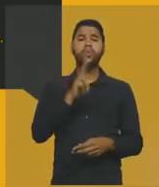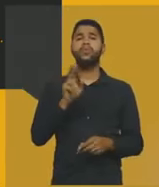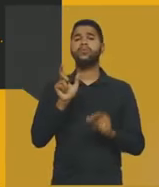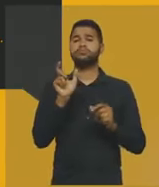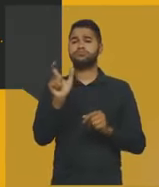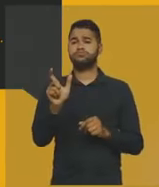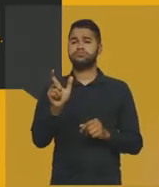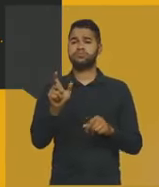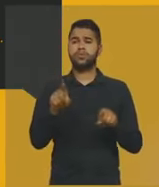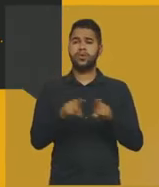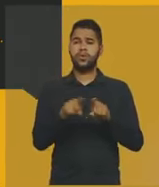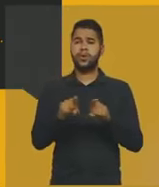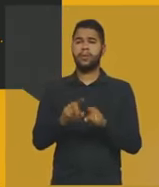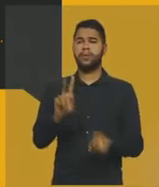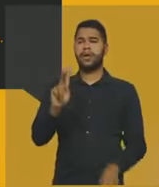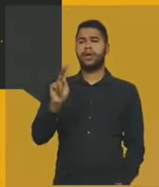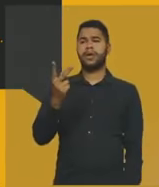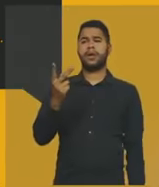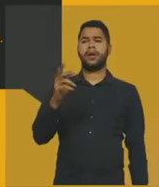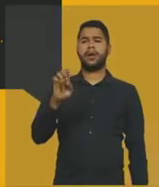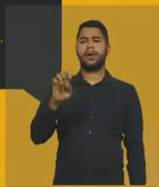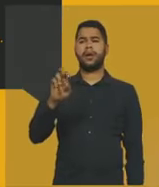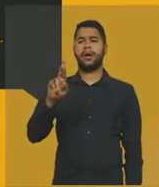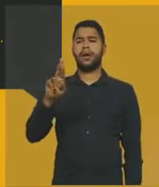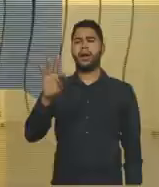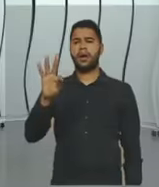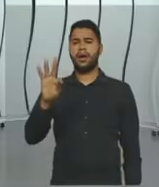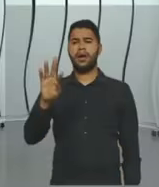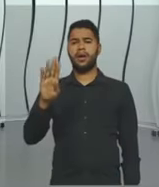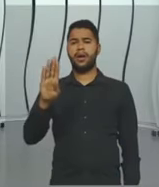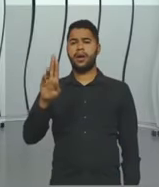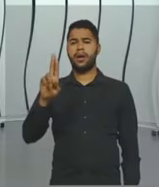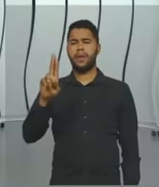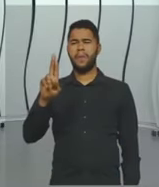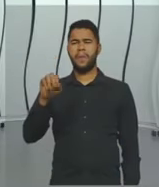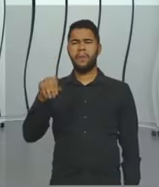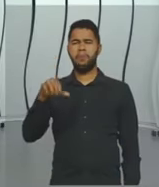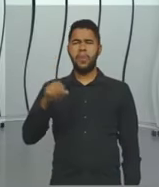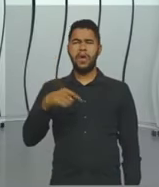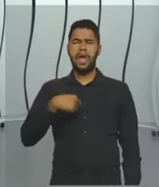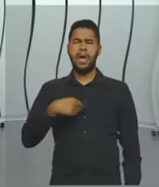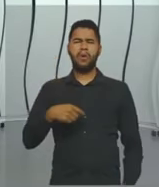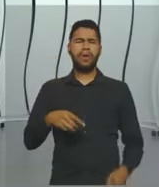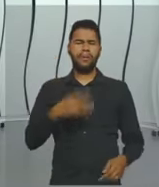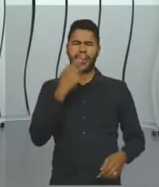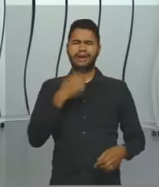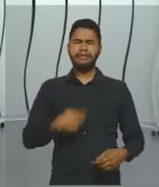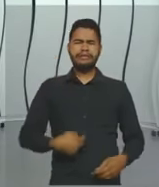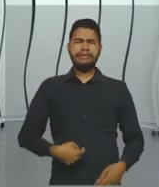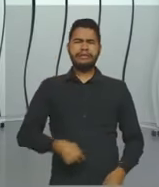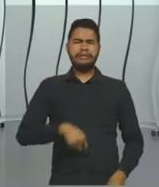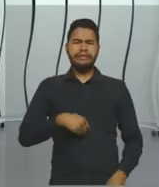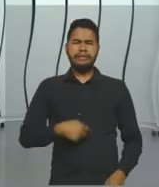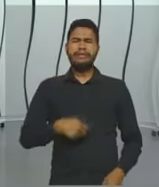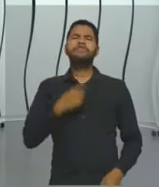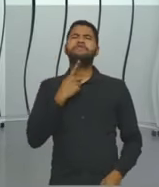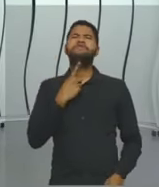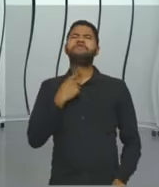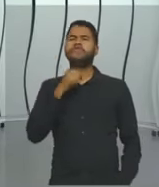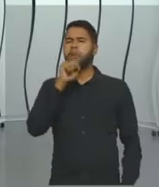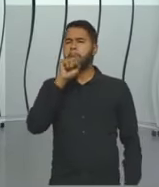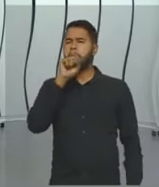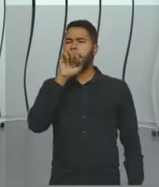palavra heartburn para dizer que está com azia. Heart é coração. Aí, heartburn é tipo